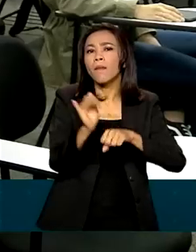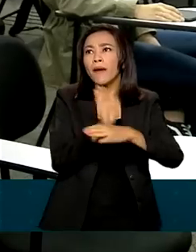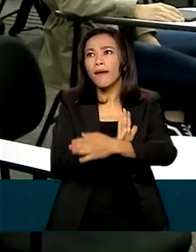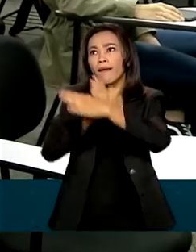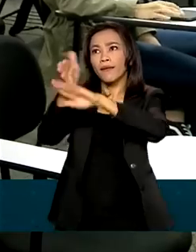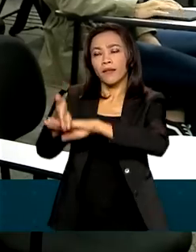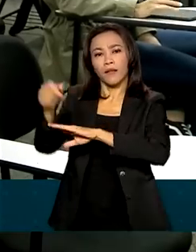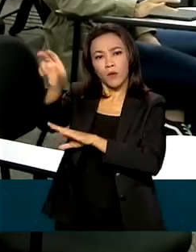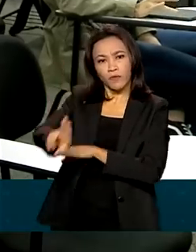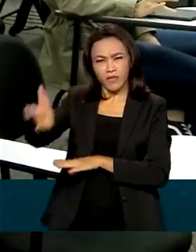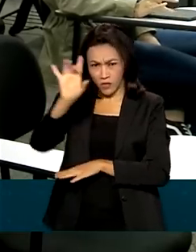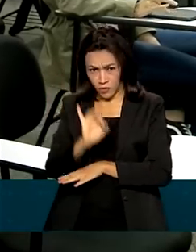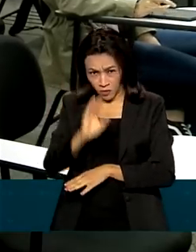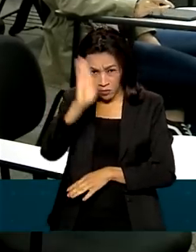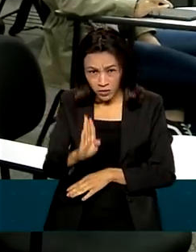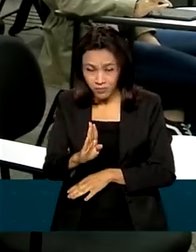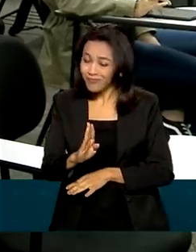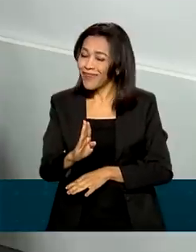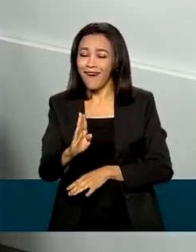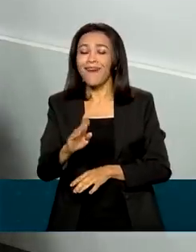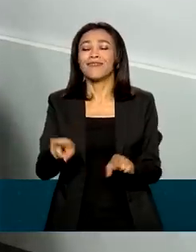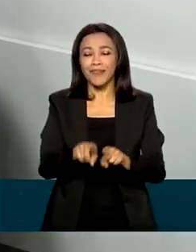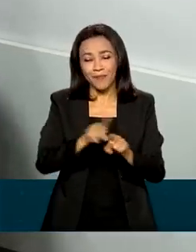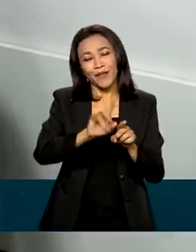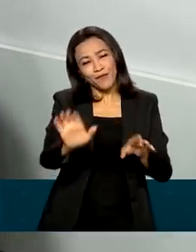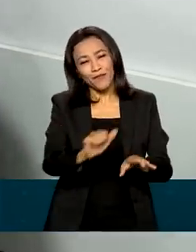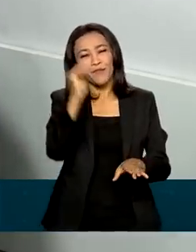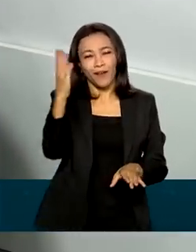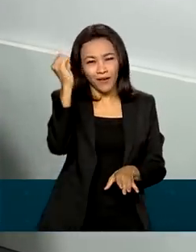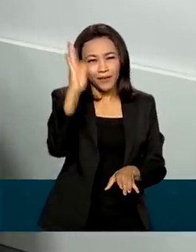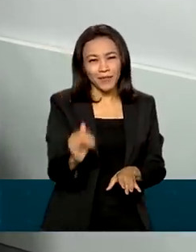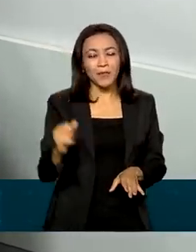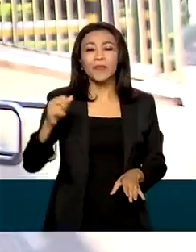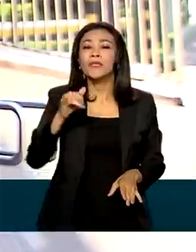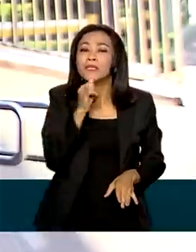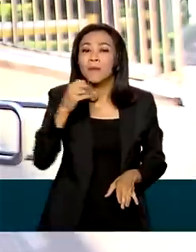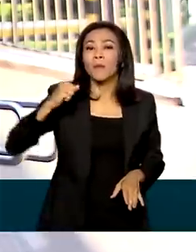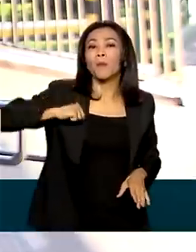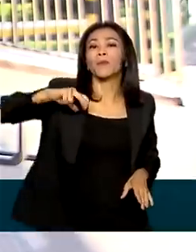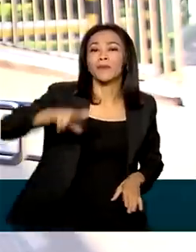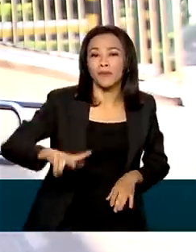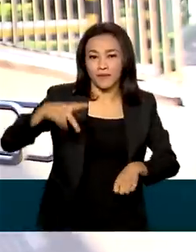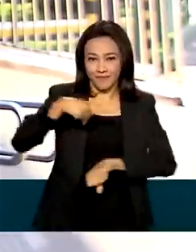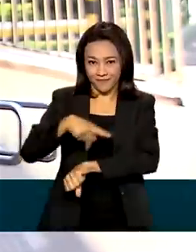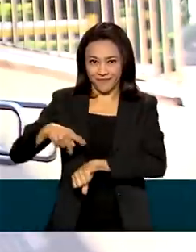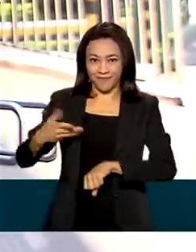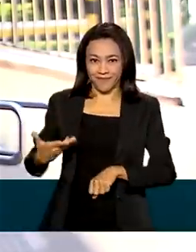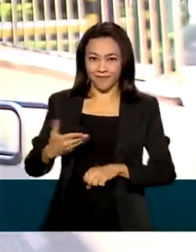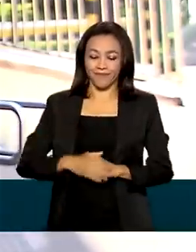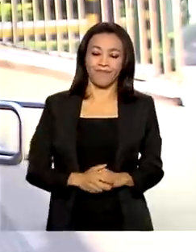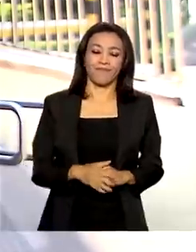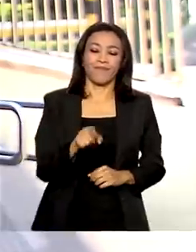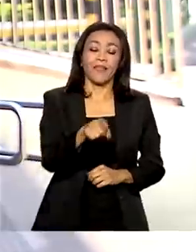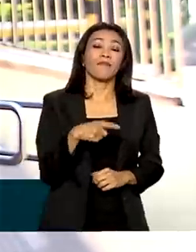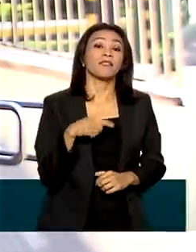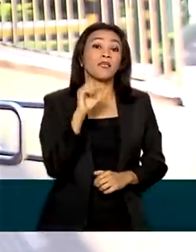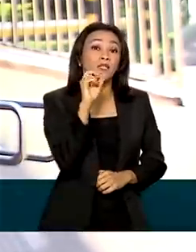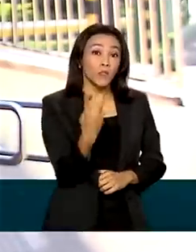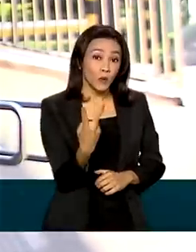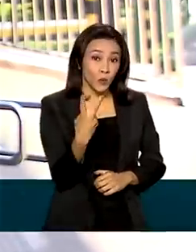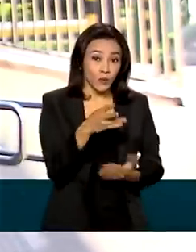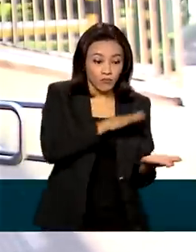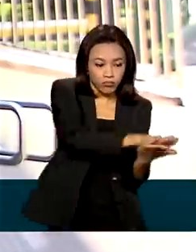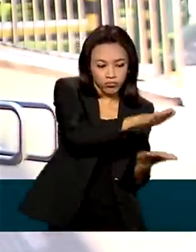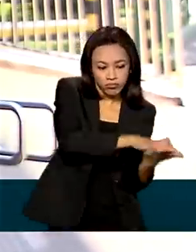não só no Brasil mas em outros países Como Portugal as provas serão oferecidas em duas versões